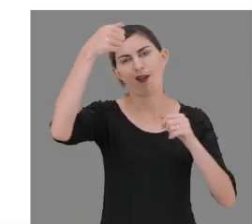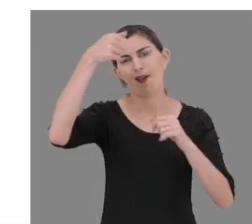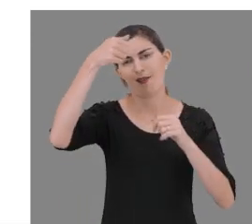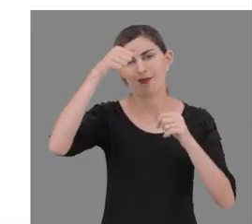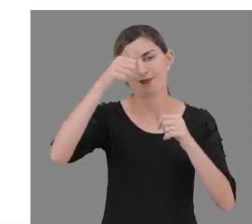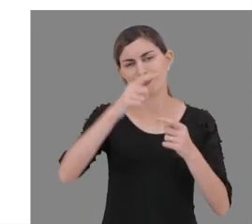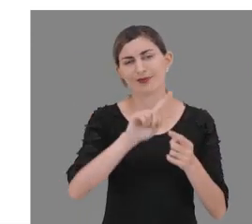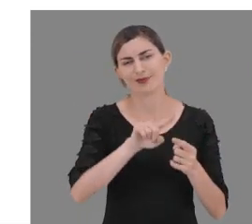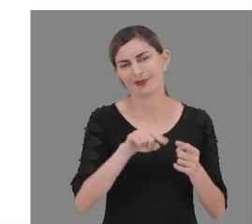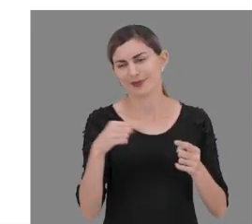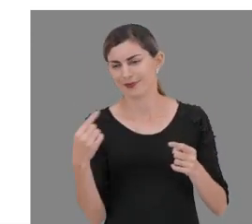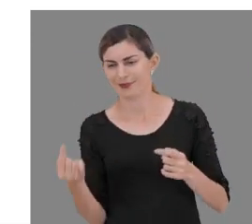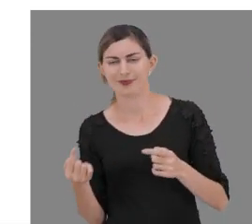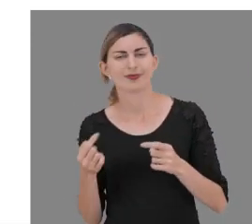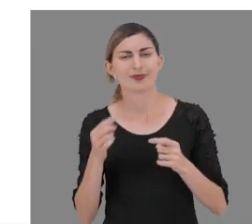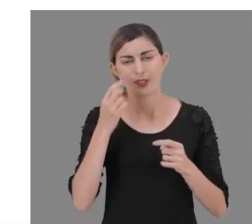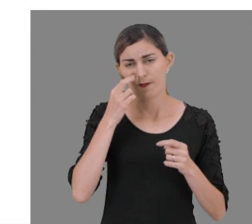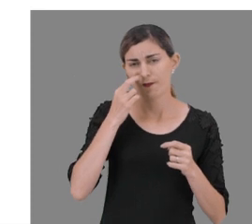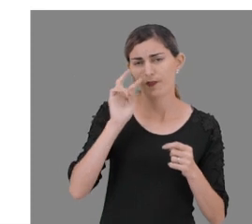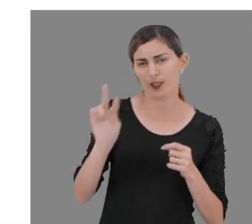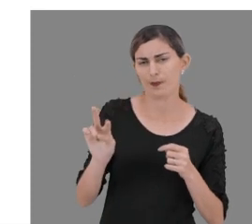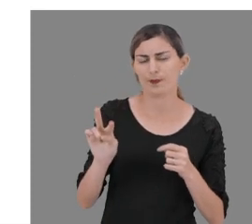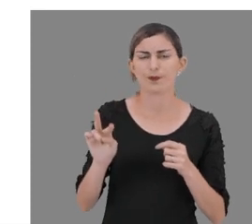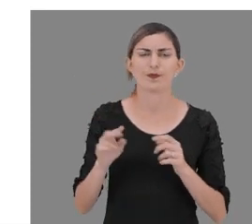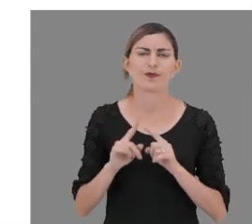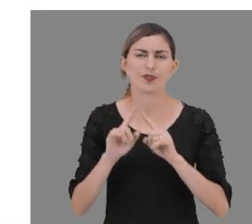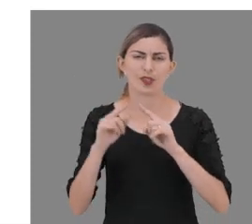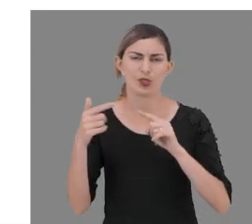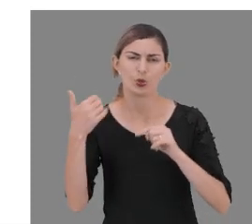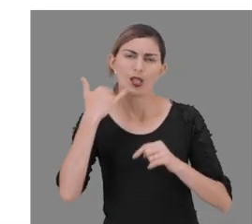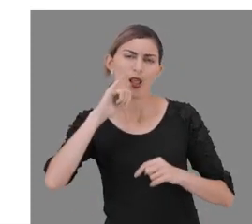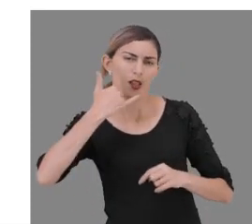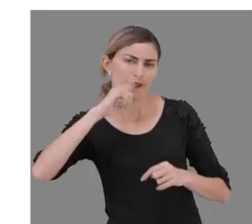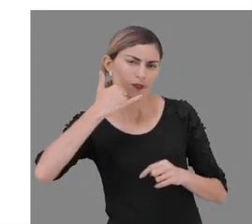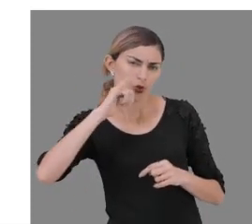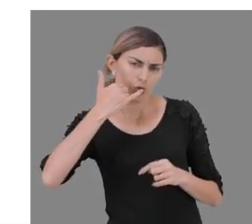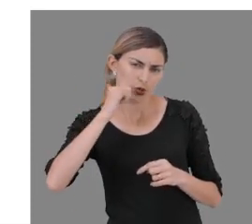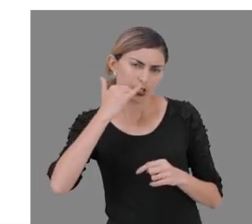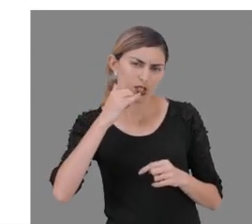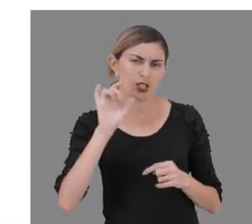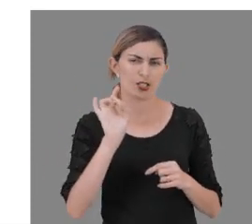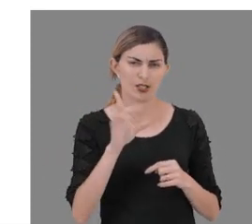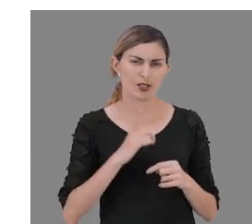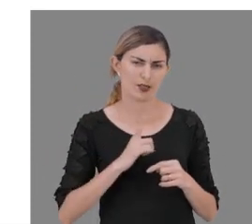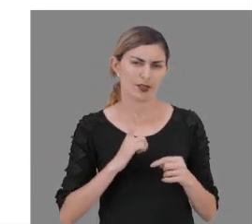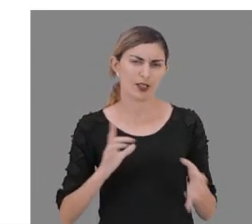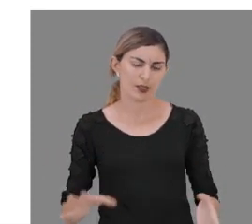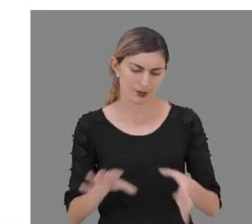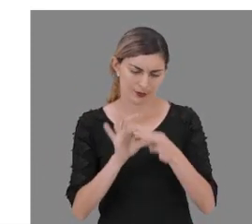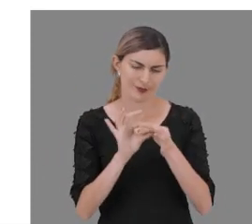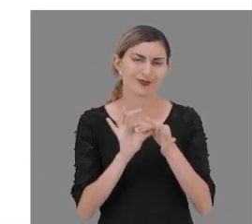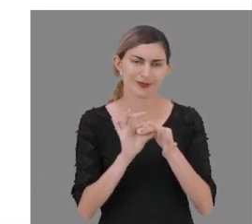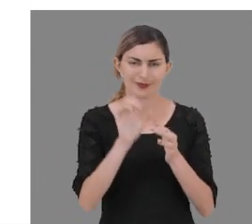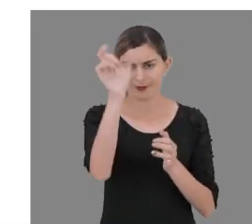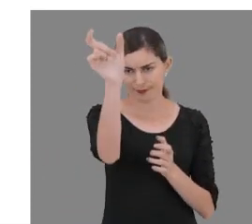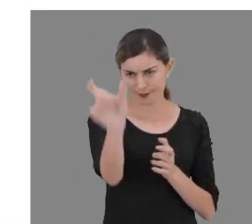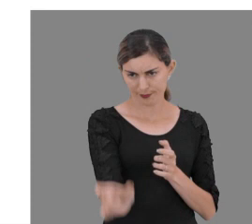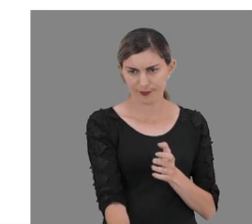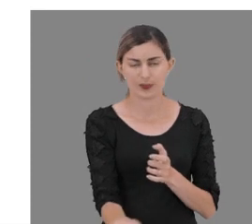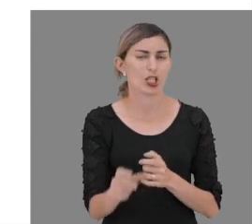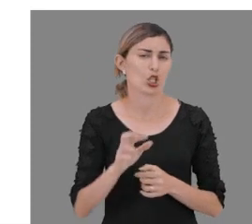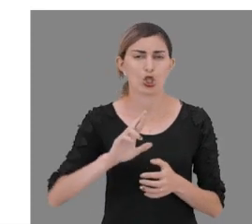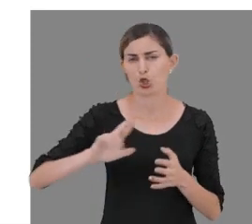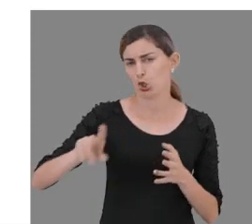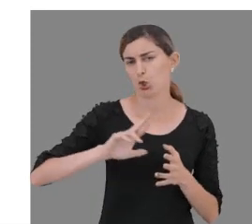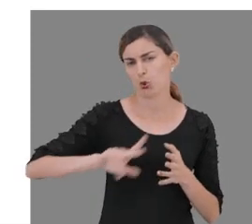chave primária. Nesse caso, observa que o telefone, embora esteja atrelado a